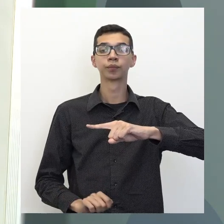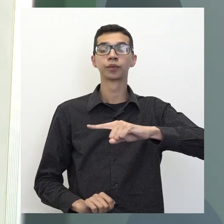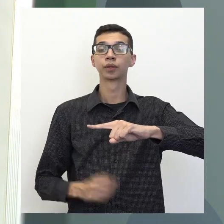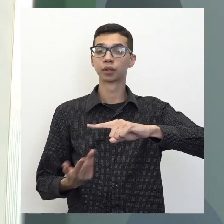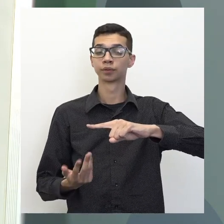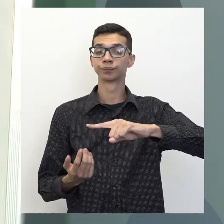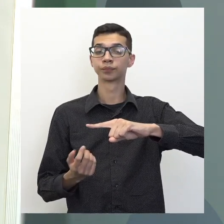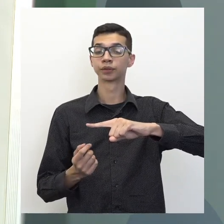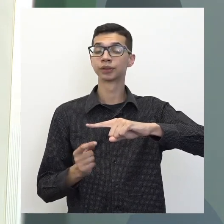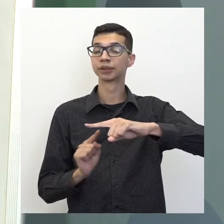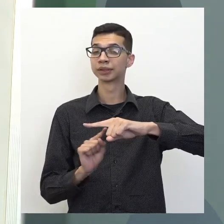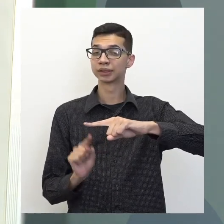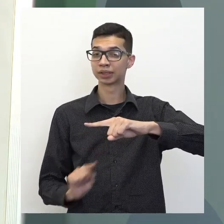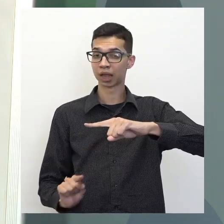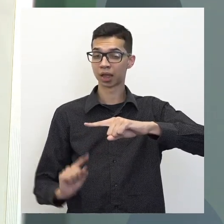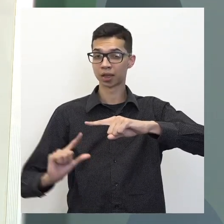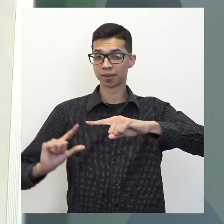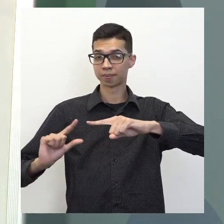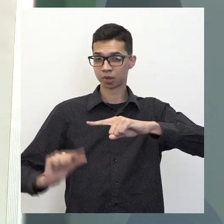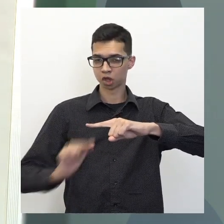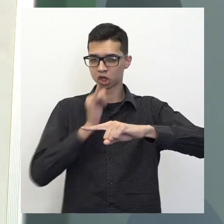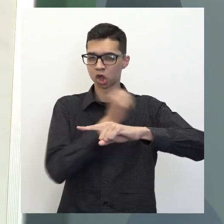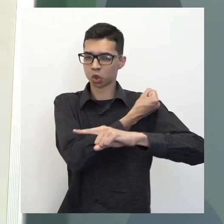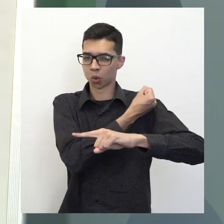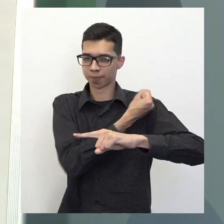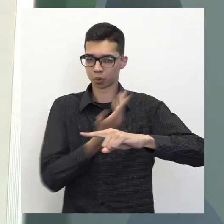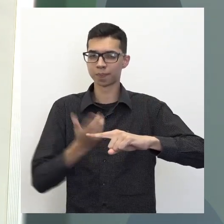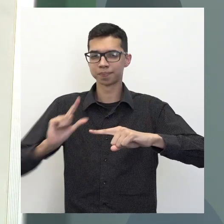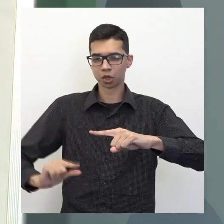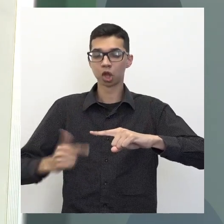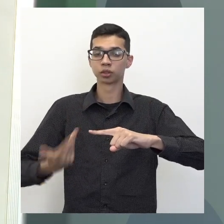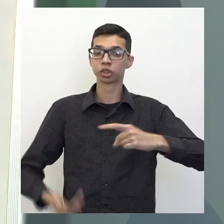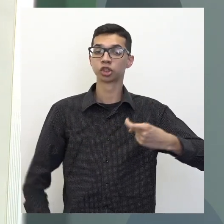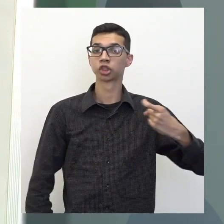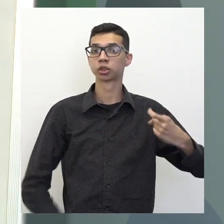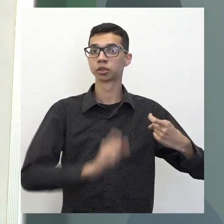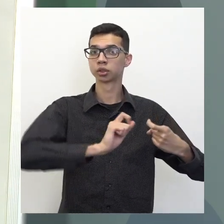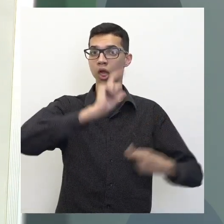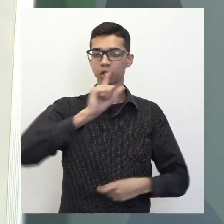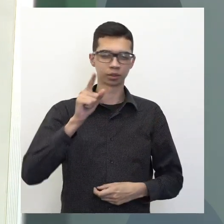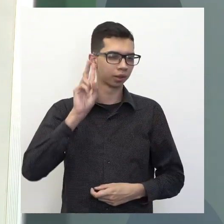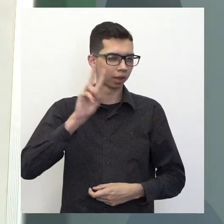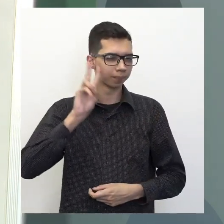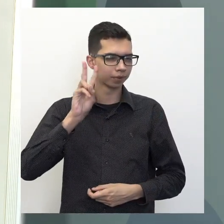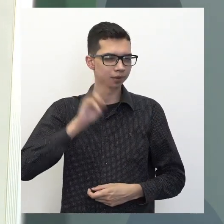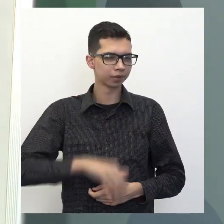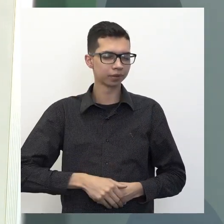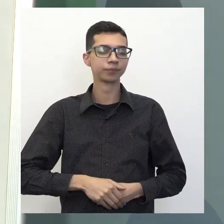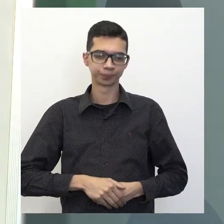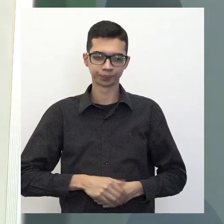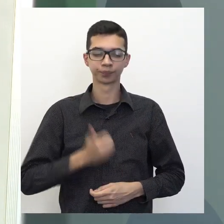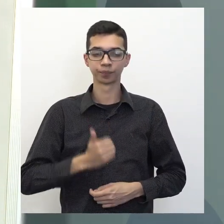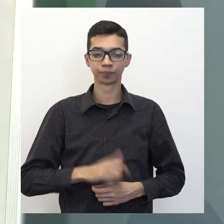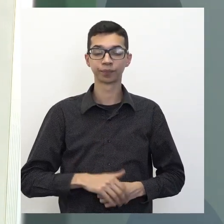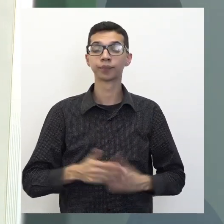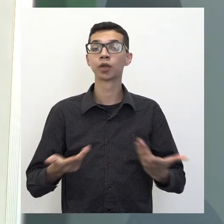Lembra do divisor? Então, se o Z for bem pequenininho, meu X vai ser grande. Perfeito? Então, o que